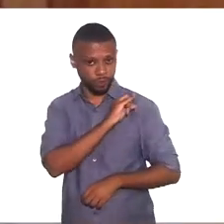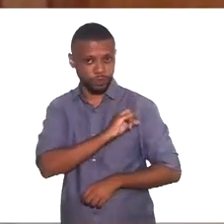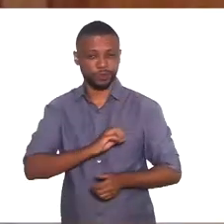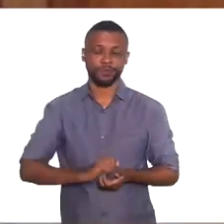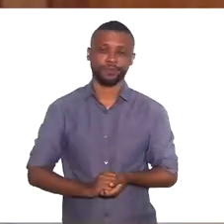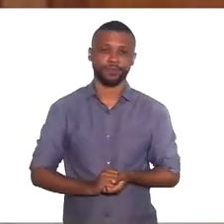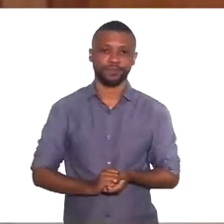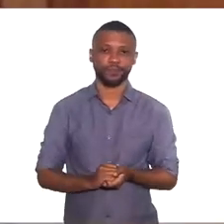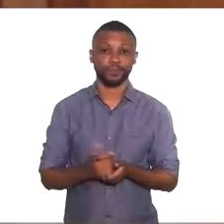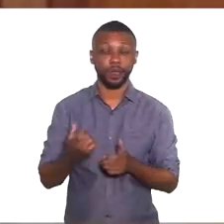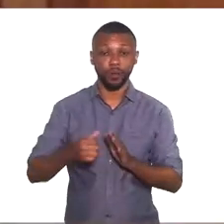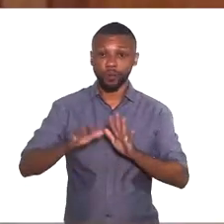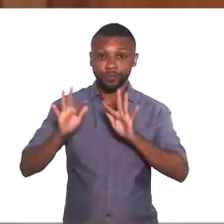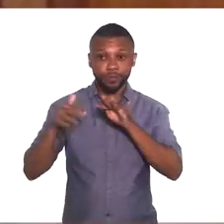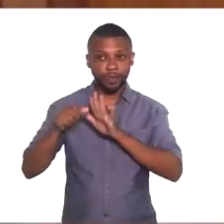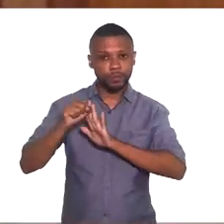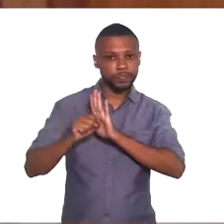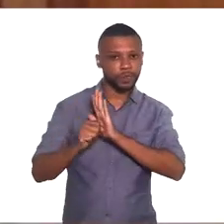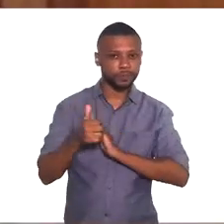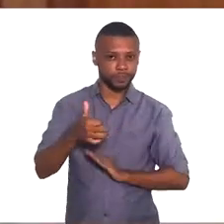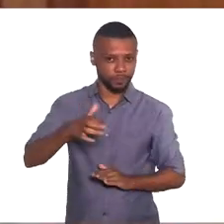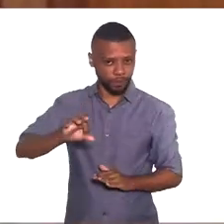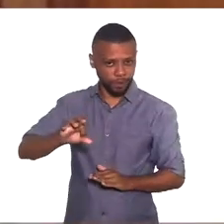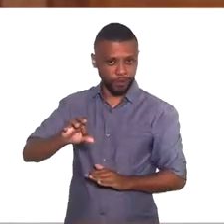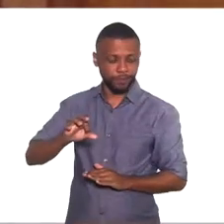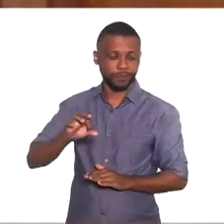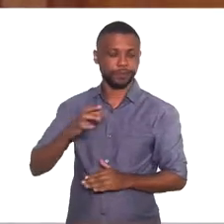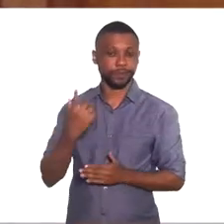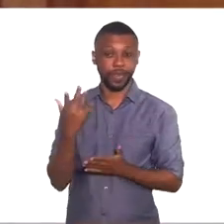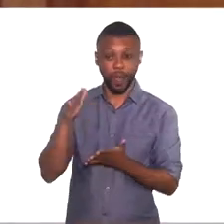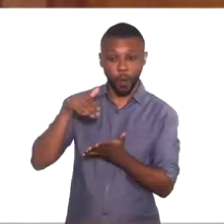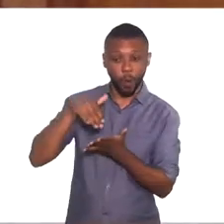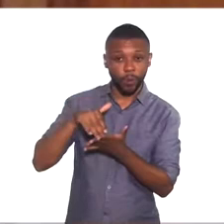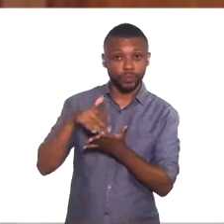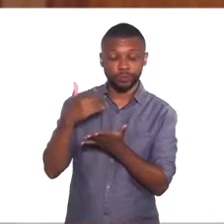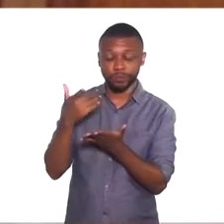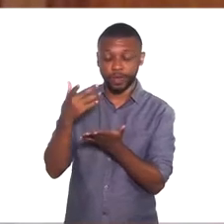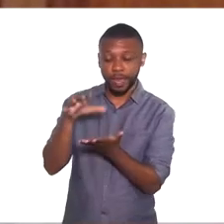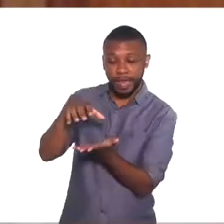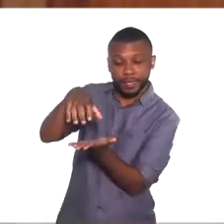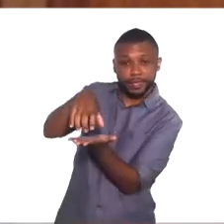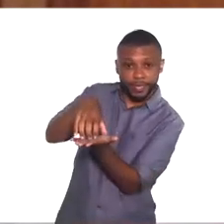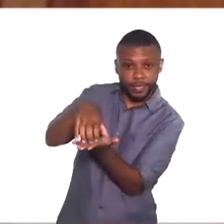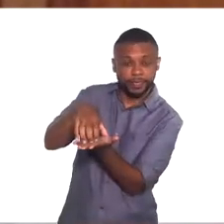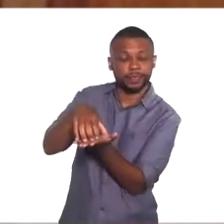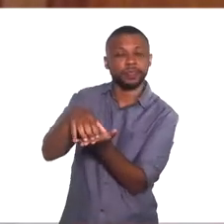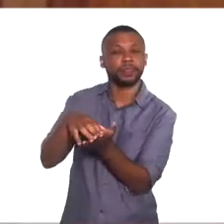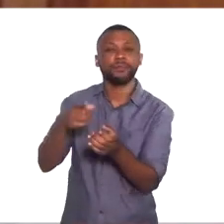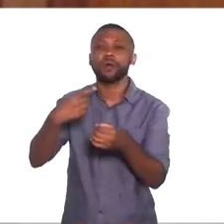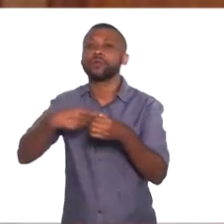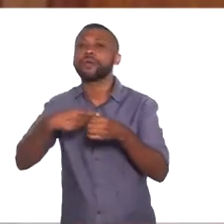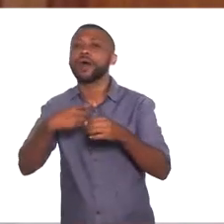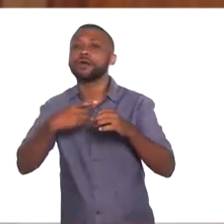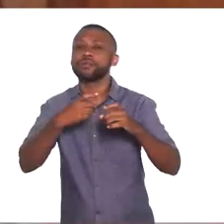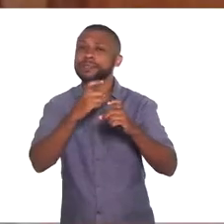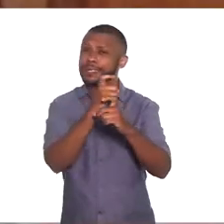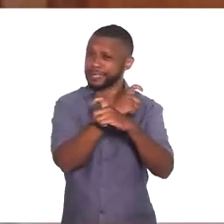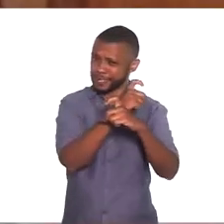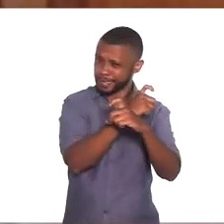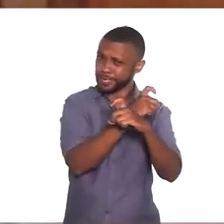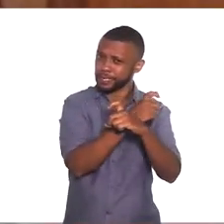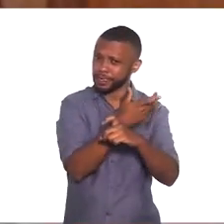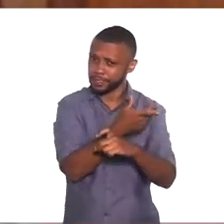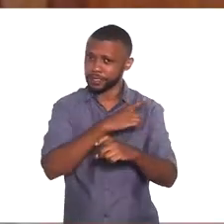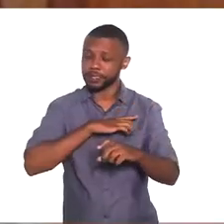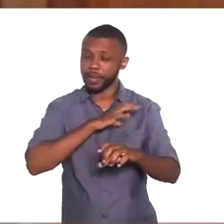época no final do século 19 a última residência entre dessa ficava na